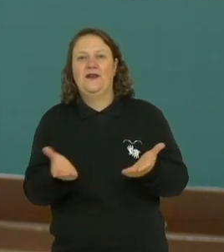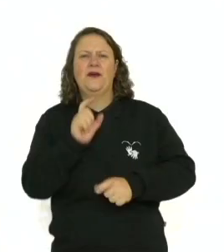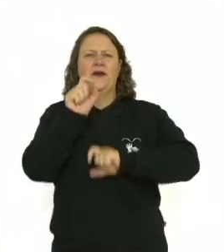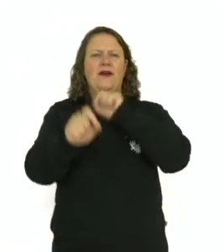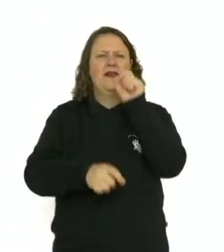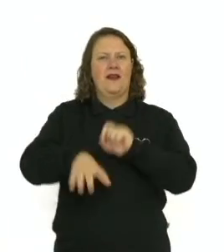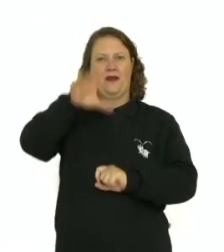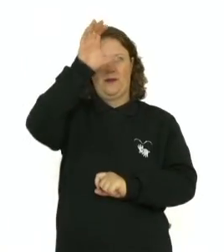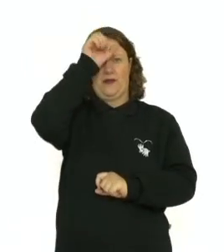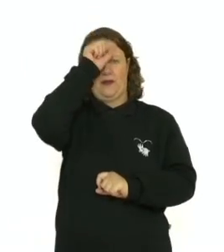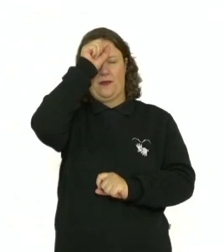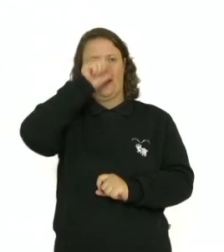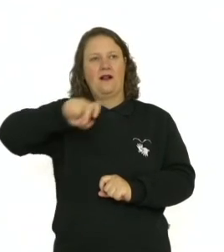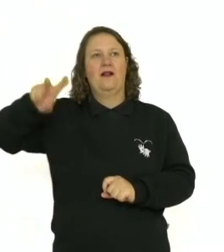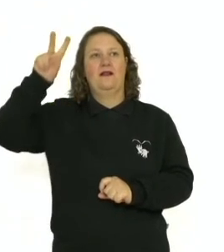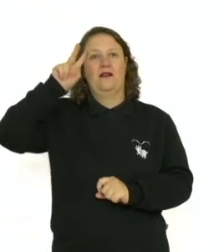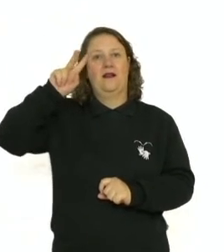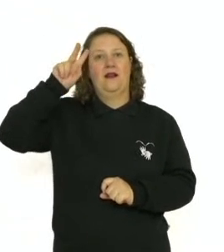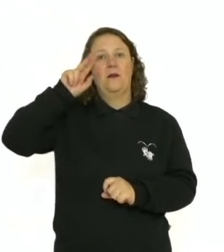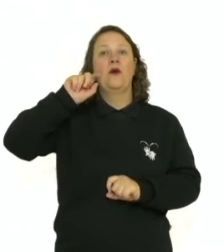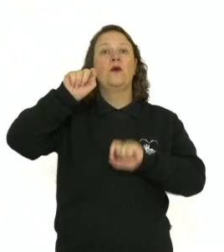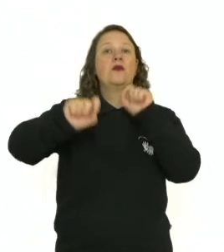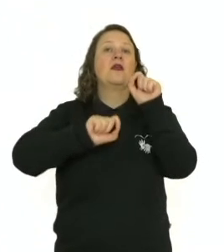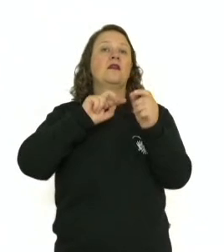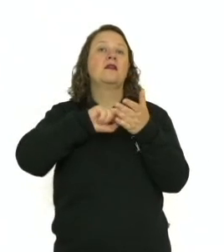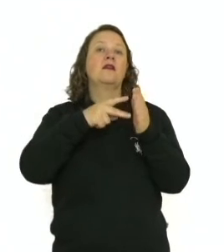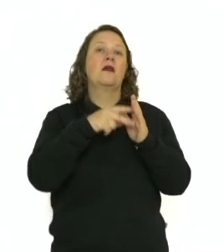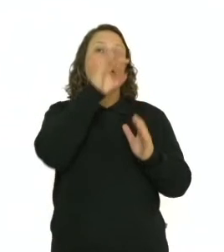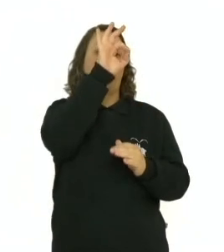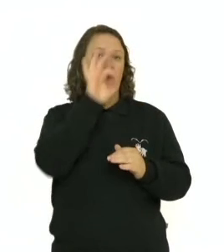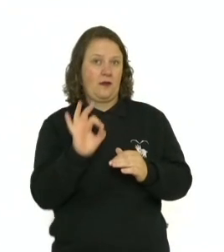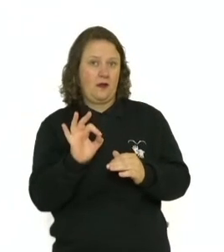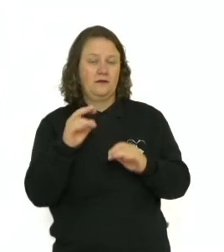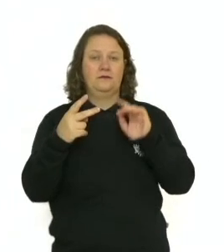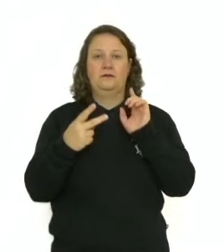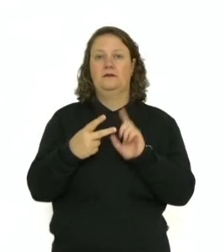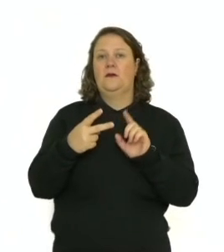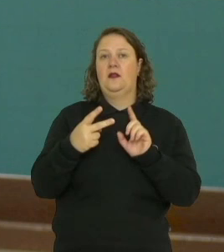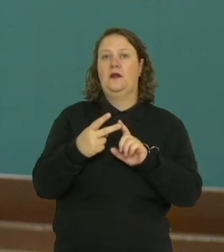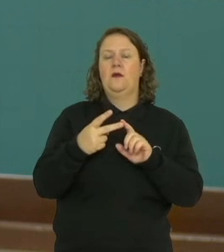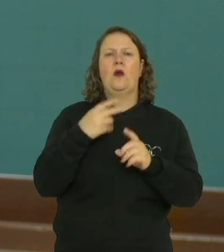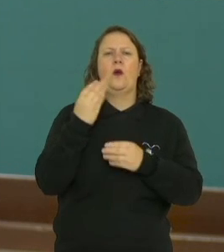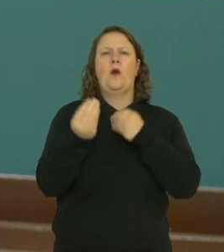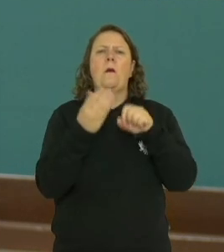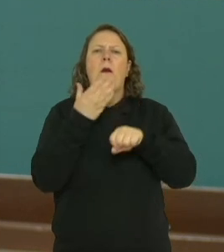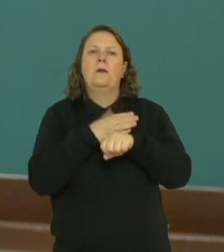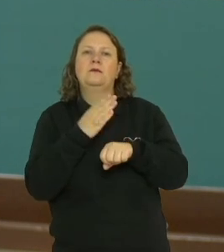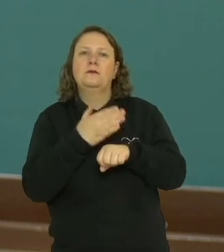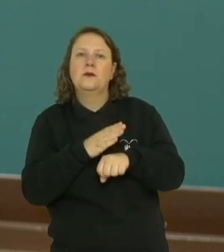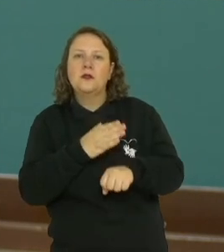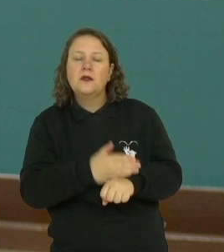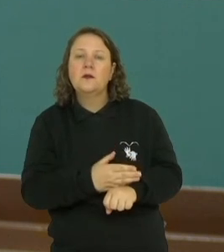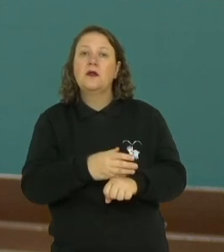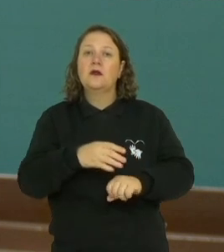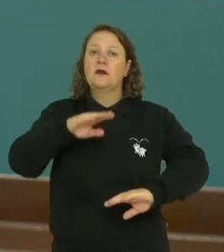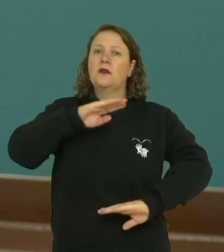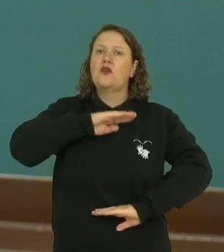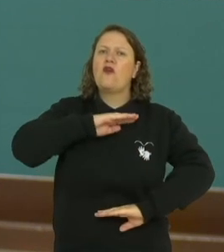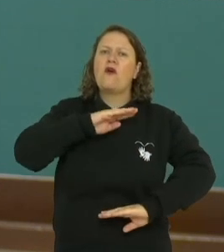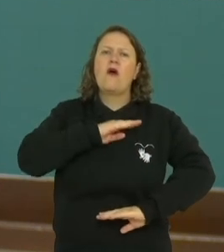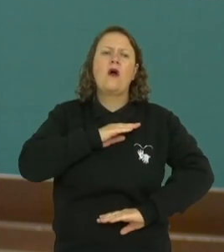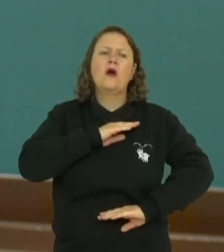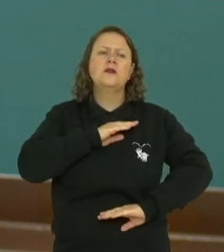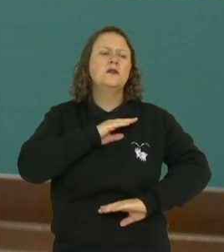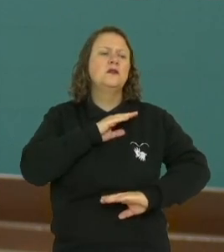hoje? Relembramos o que é a porcentagem, relembramos como calculamos a porcentagem em situações cotidianas,